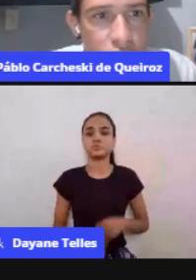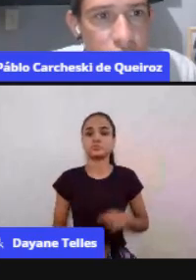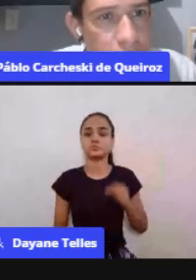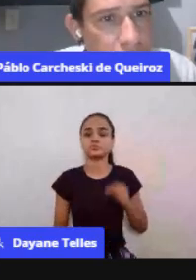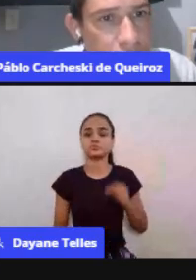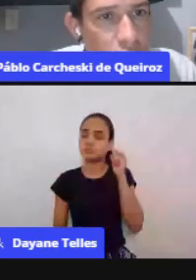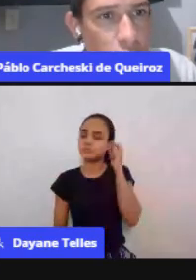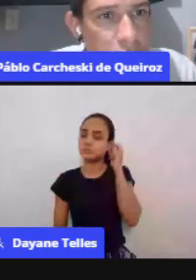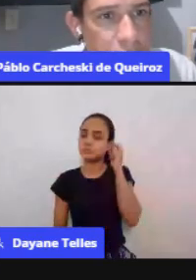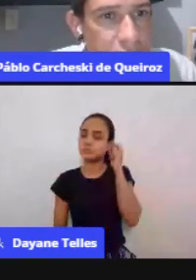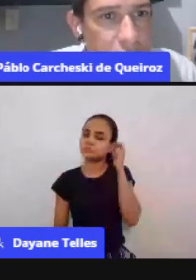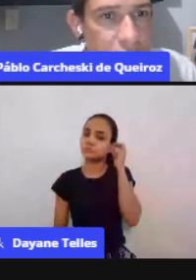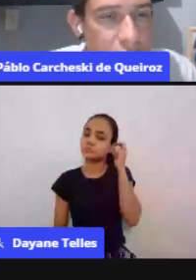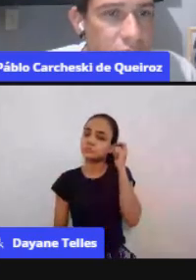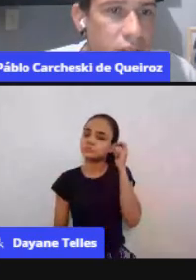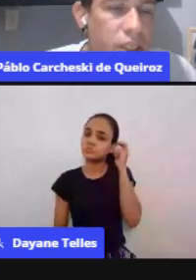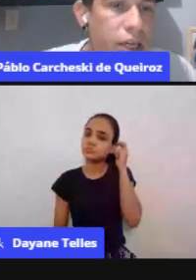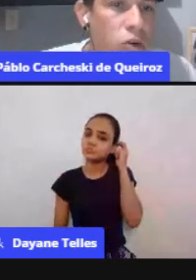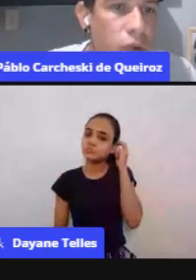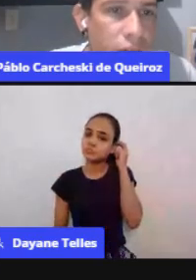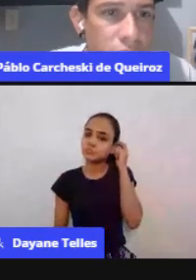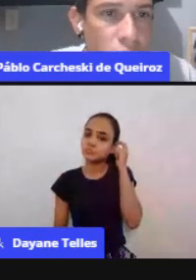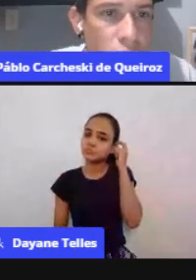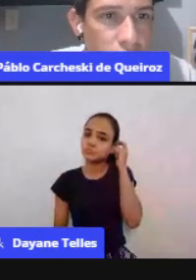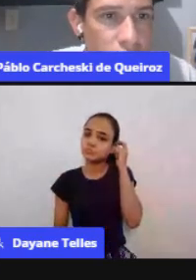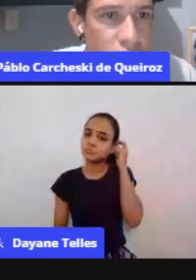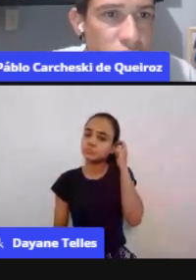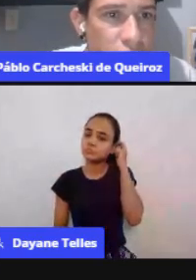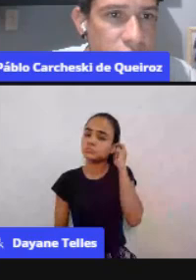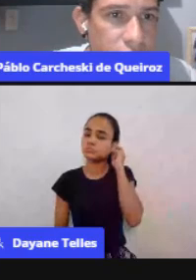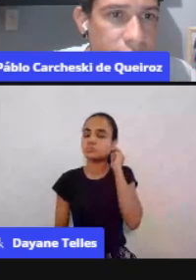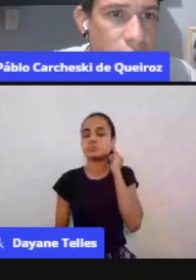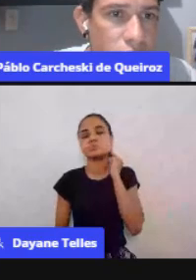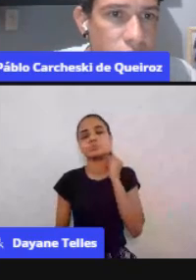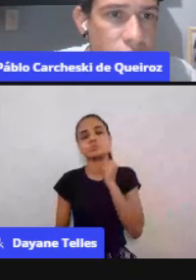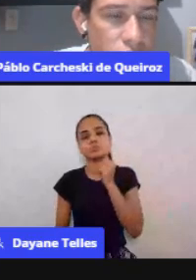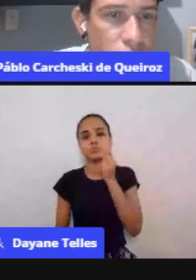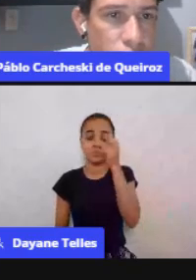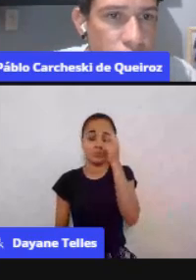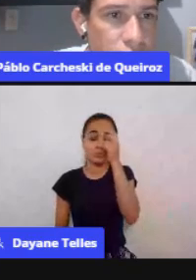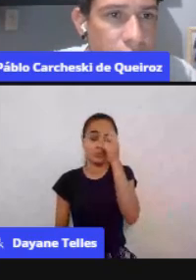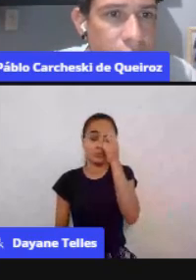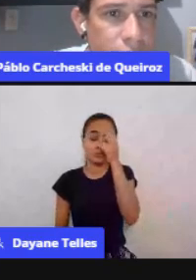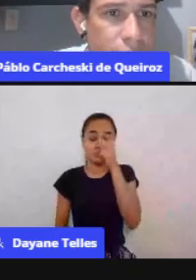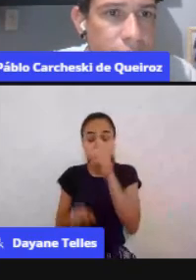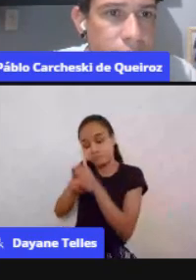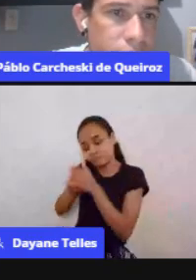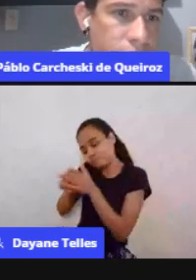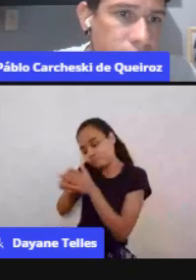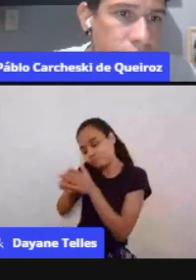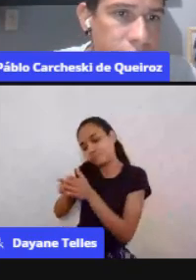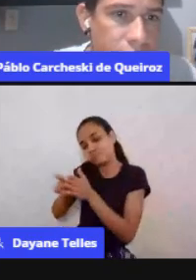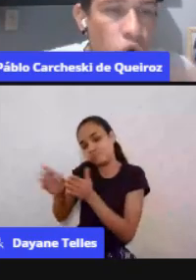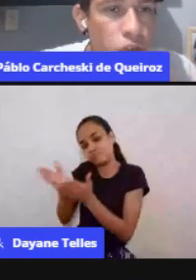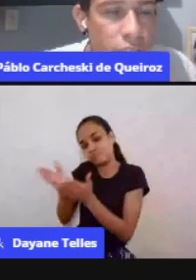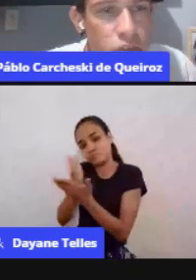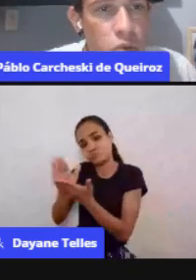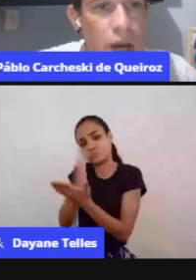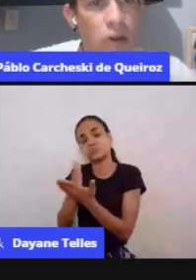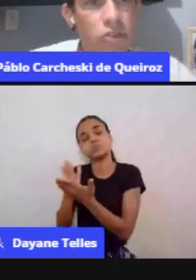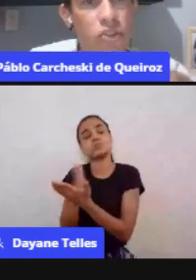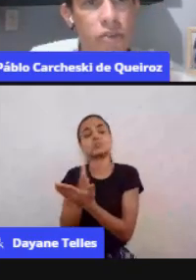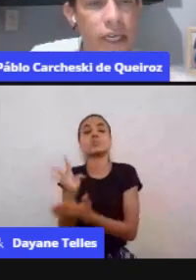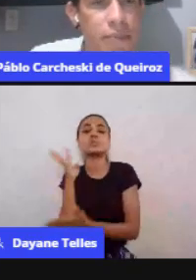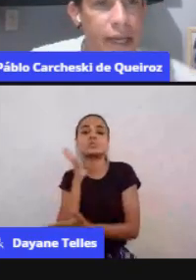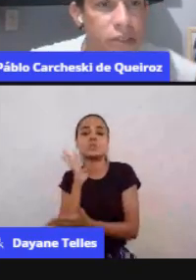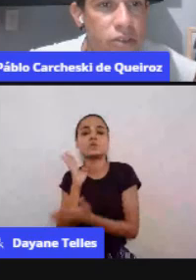Então, a gente fazendo algumas pesquisas, e aí com relação a um contexto que a gente acha legal de discutir, que está no contexto de